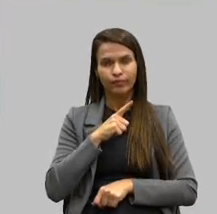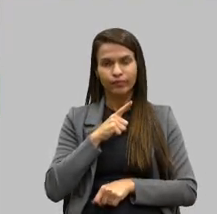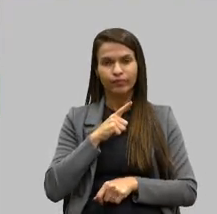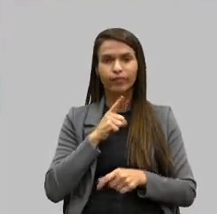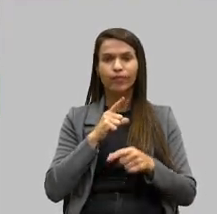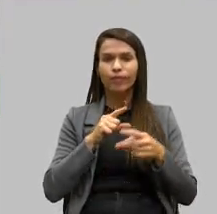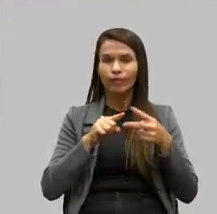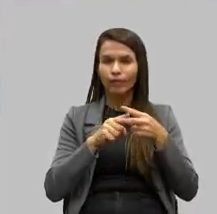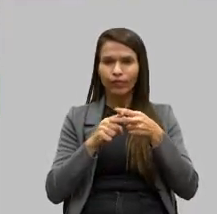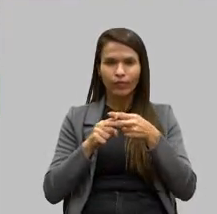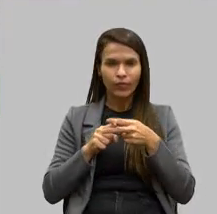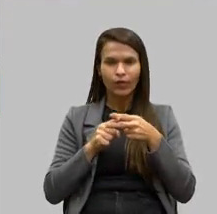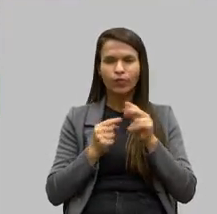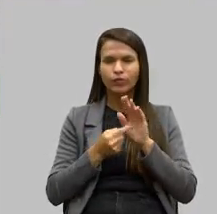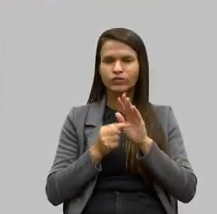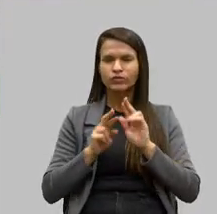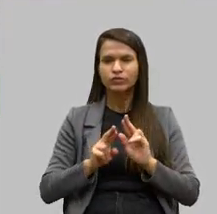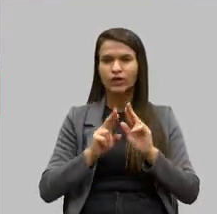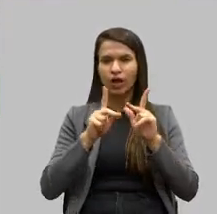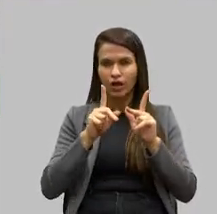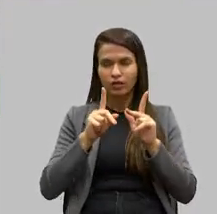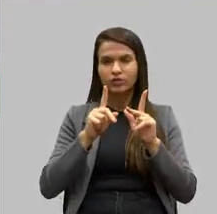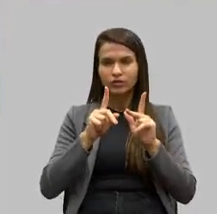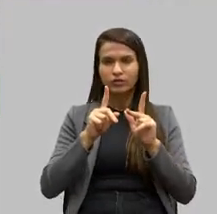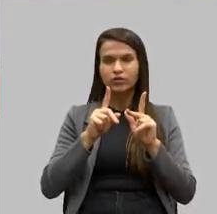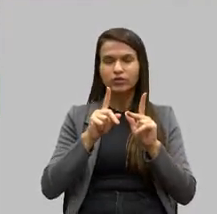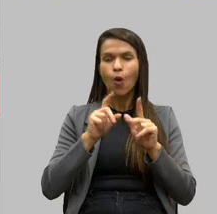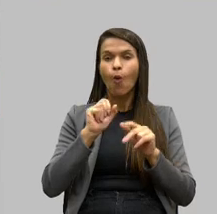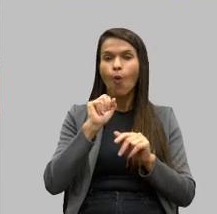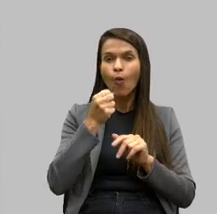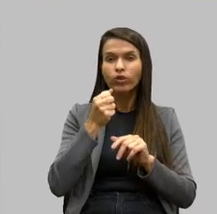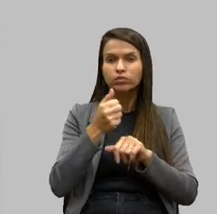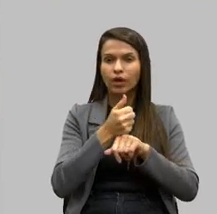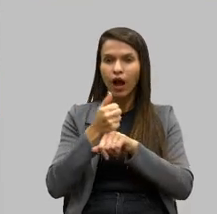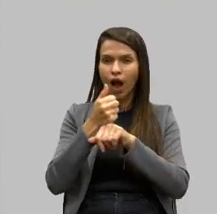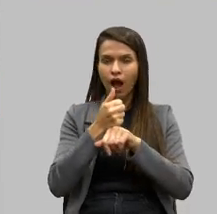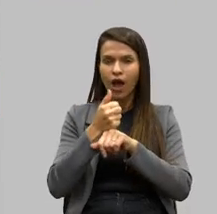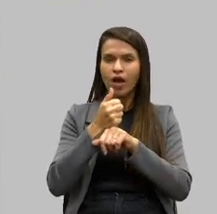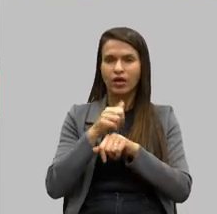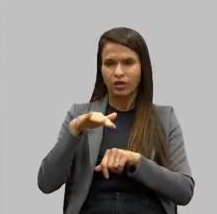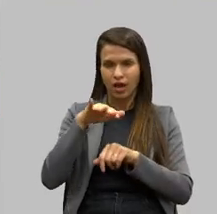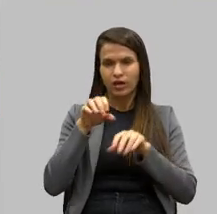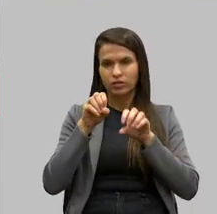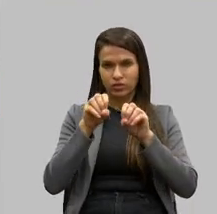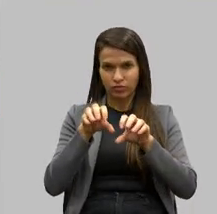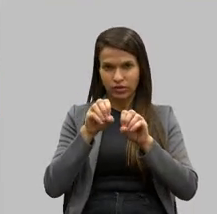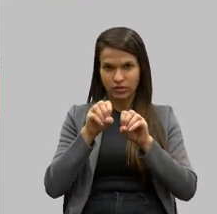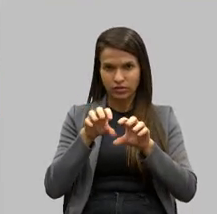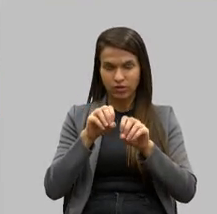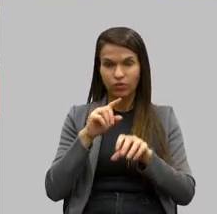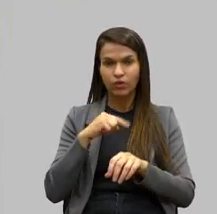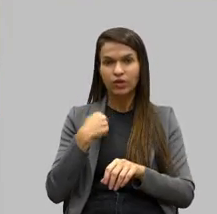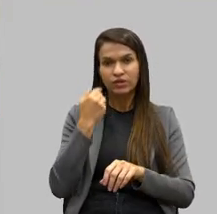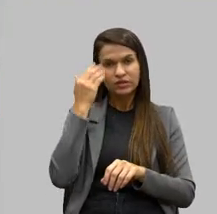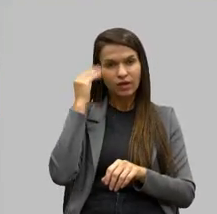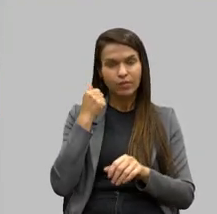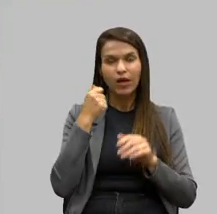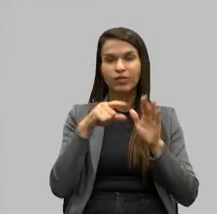reajuste diferenciado entre as oito carreiras da educação, porque nós sabemos que a Lei nº